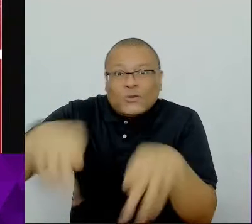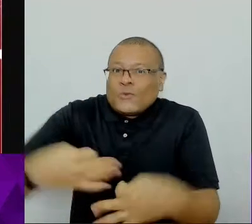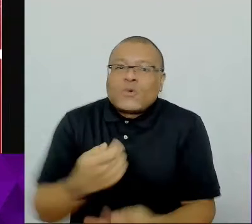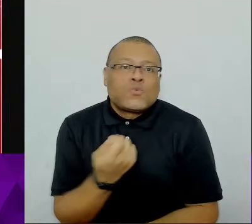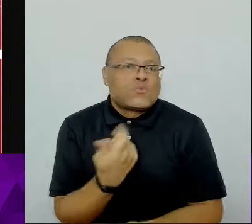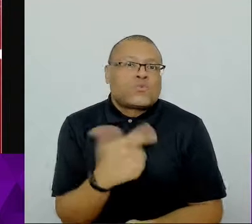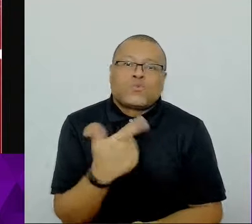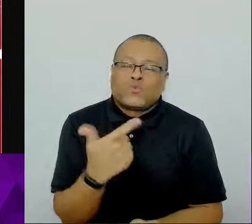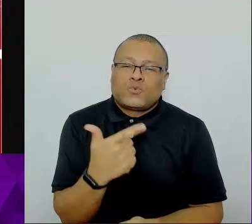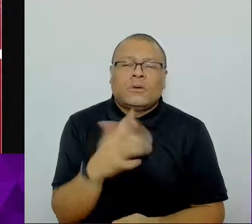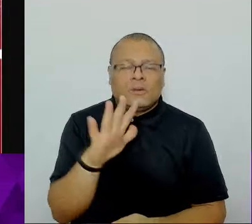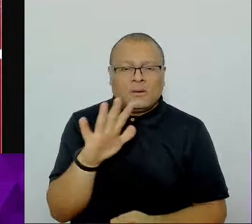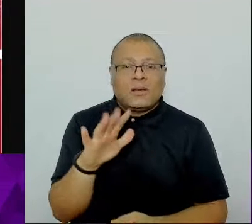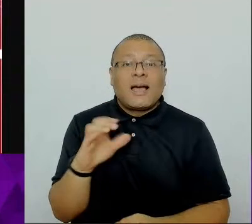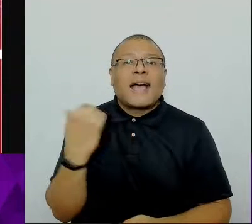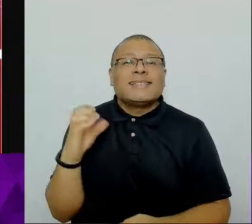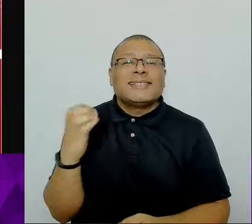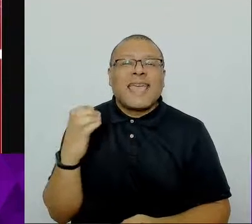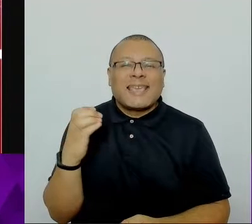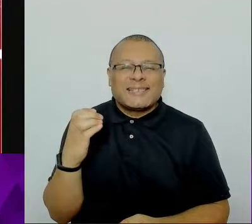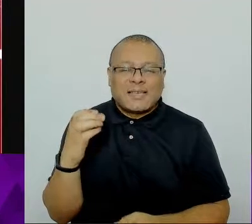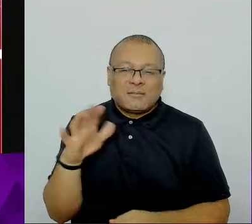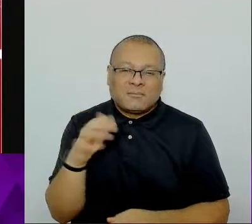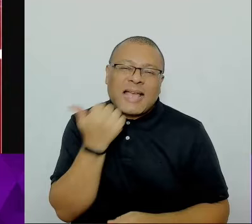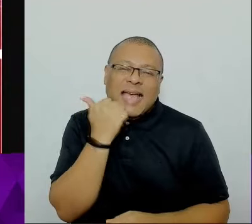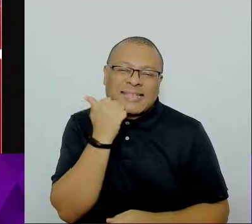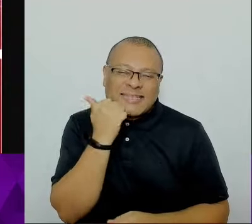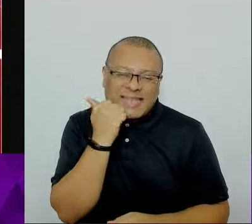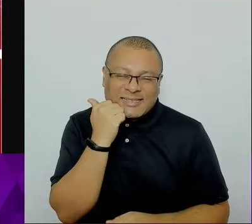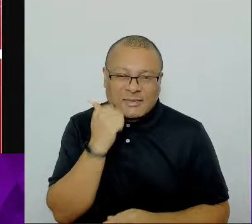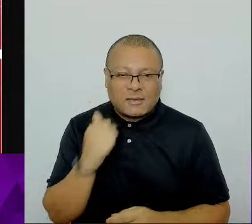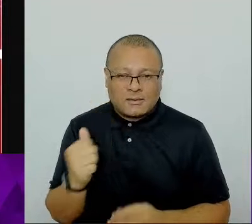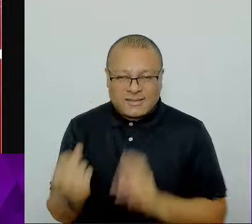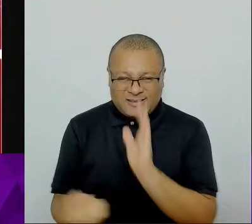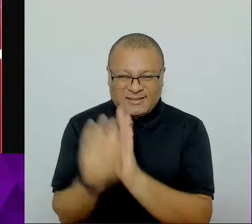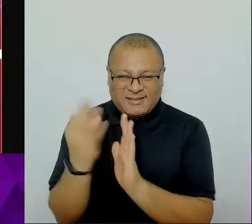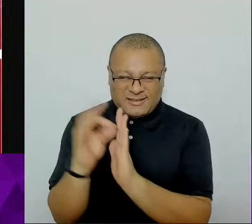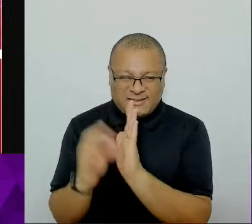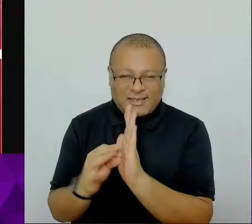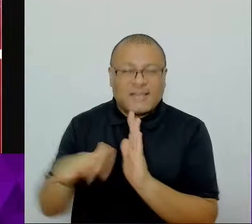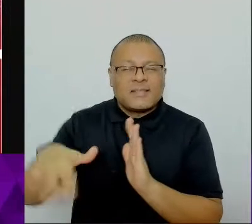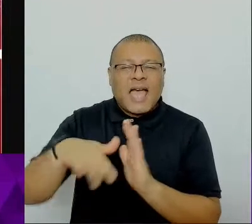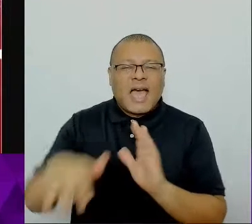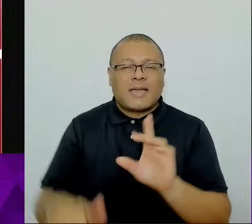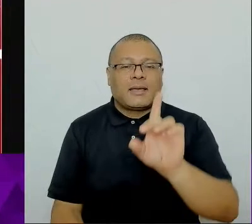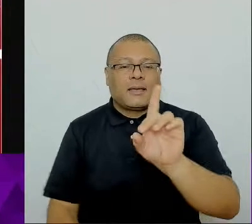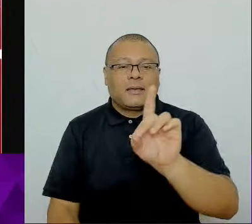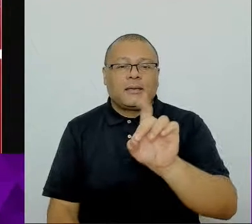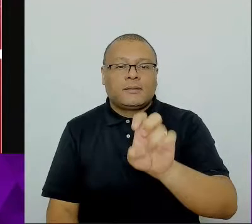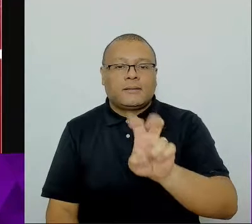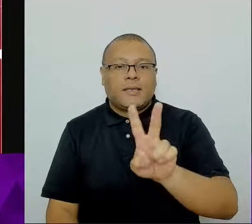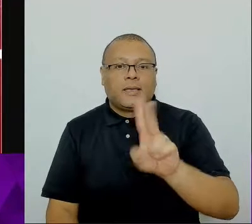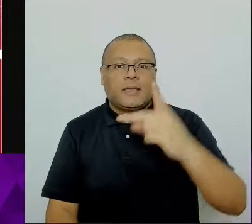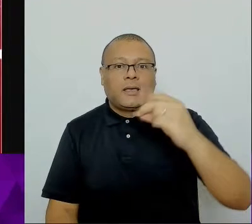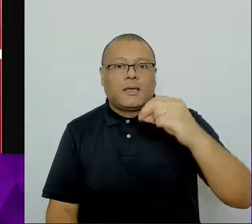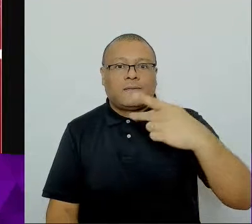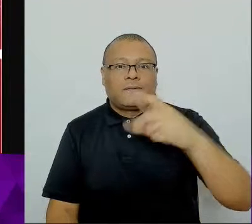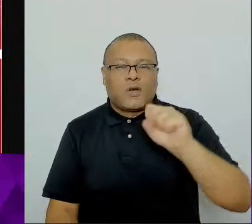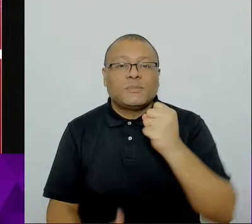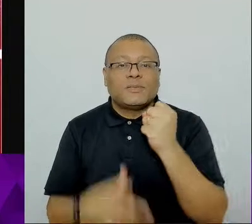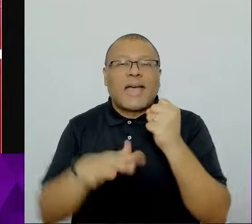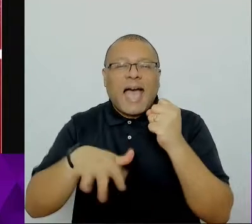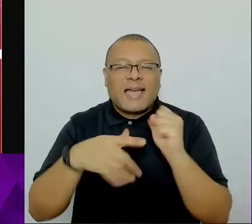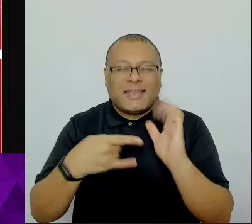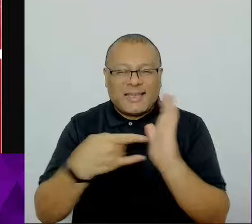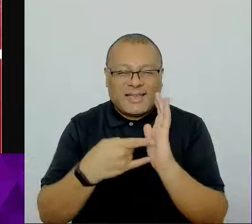as próprias ciências de desenvolvimento de software, né, a gente tem dentro do mundo DevOps, por exemplo, hoje está tendo a trilha DevOps aqui no TDC, a